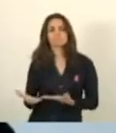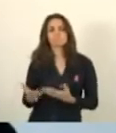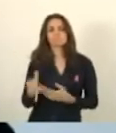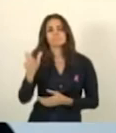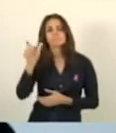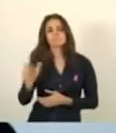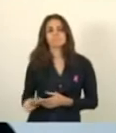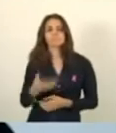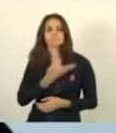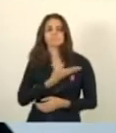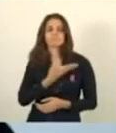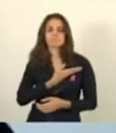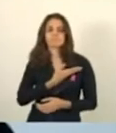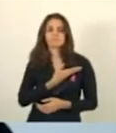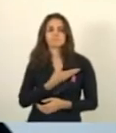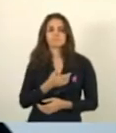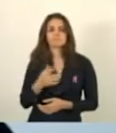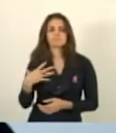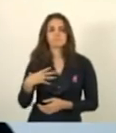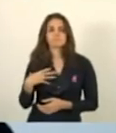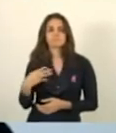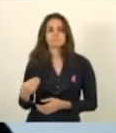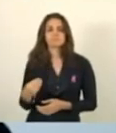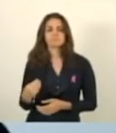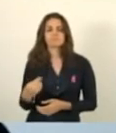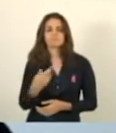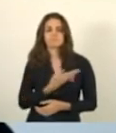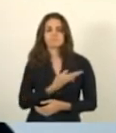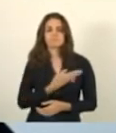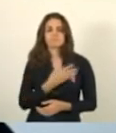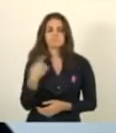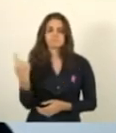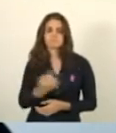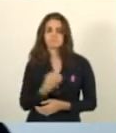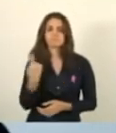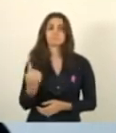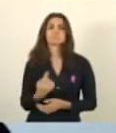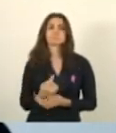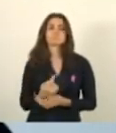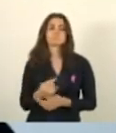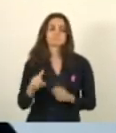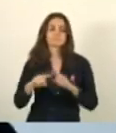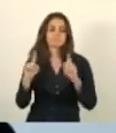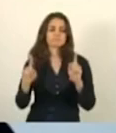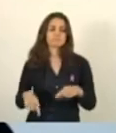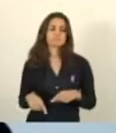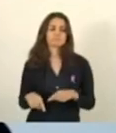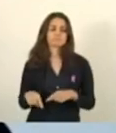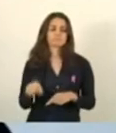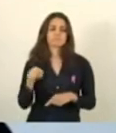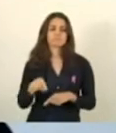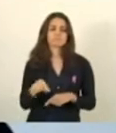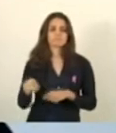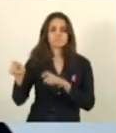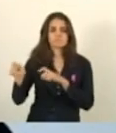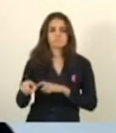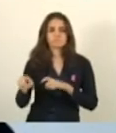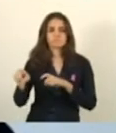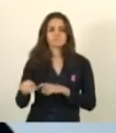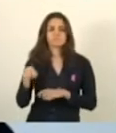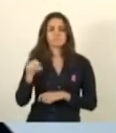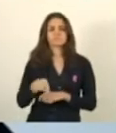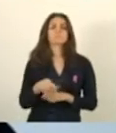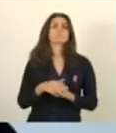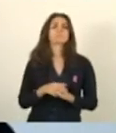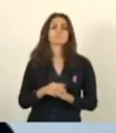grande amigo, filho de um colega nosso, de um servidor da fazenda de nosso estado, que é o Isaías.